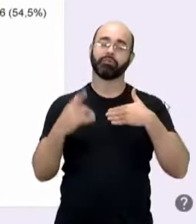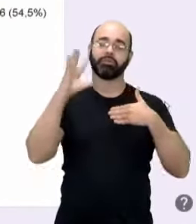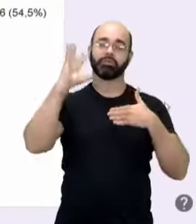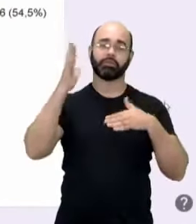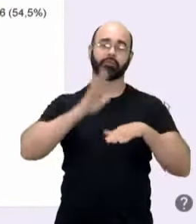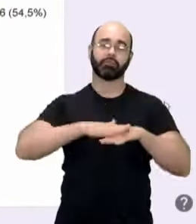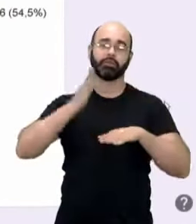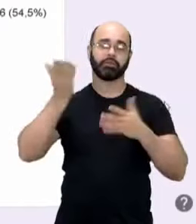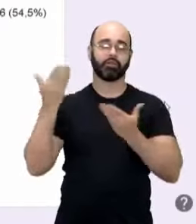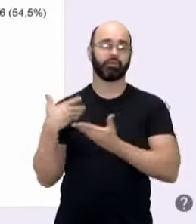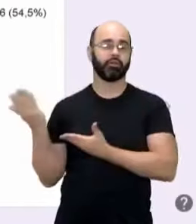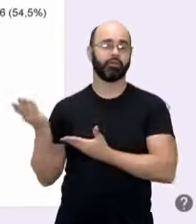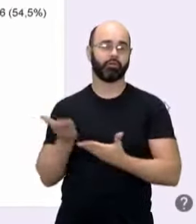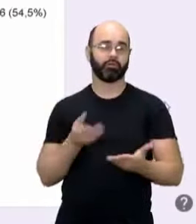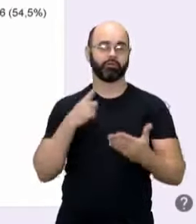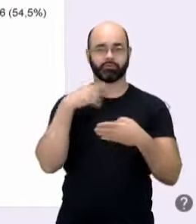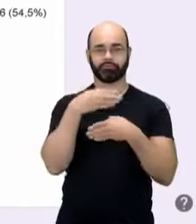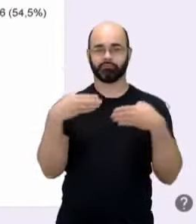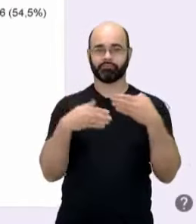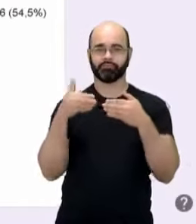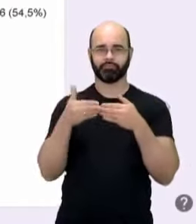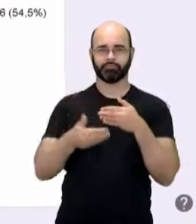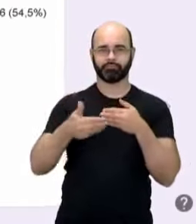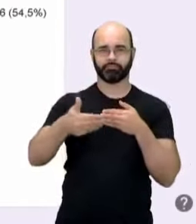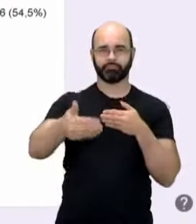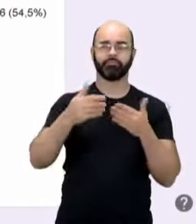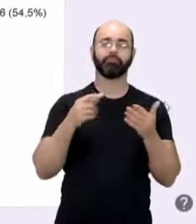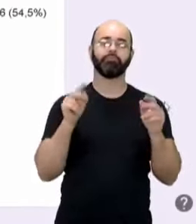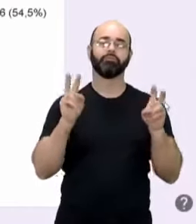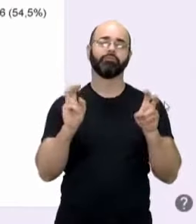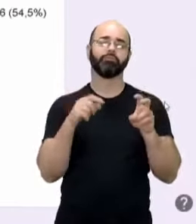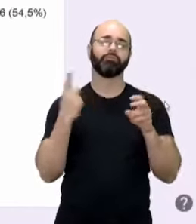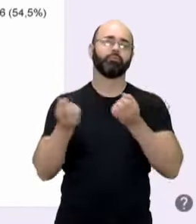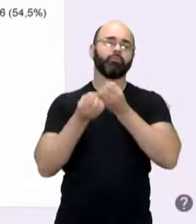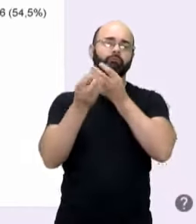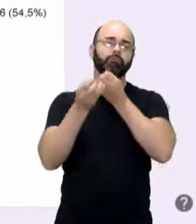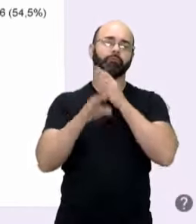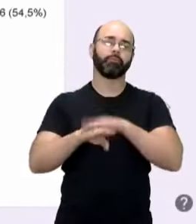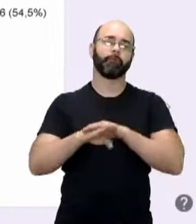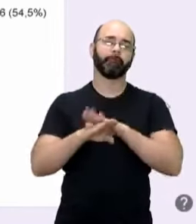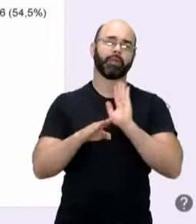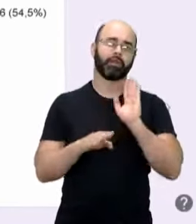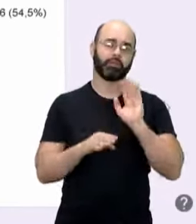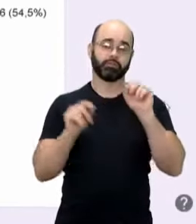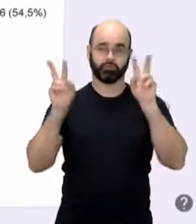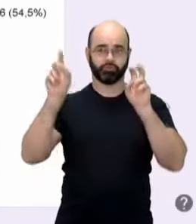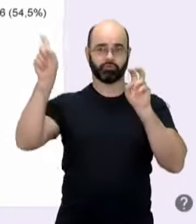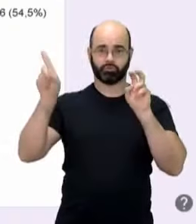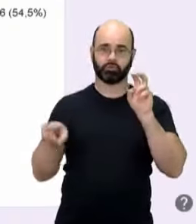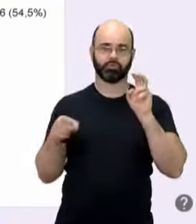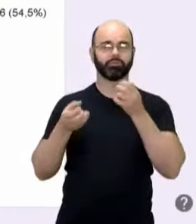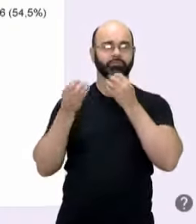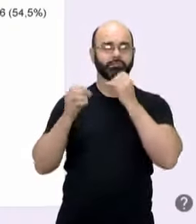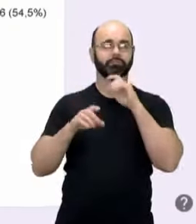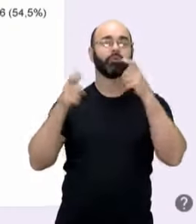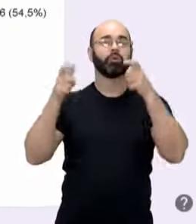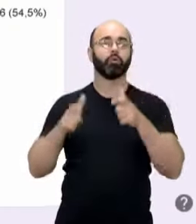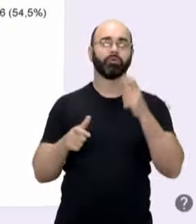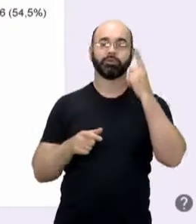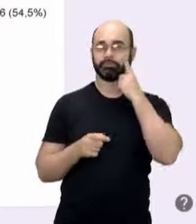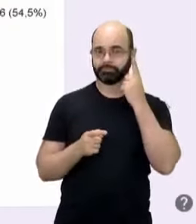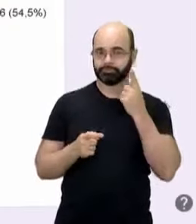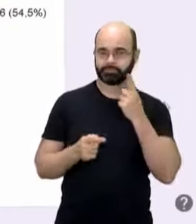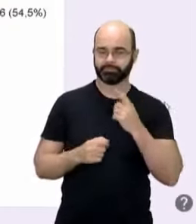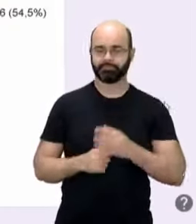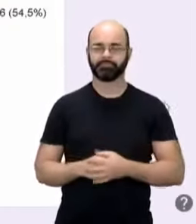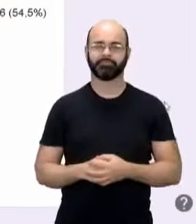quero trazer agora nos slides seguintes, onde a gente pode ter mais informações sobre essas temáticas. Combinado? Vamos